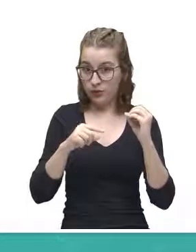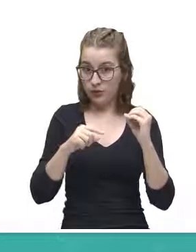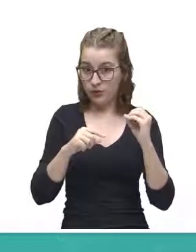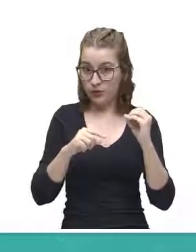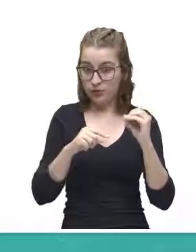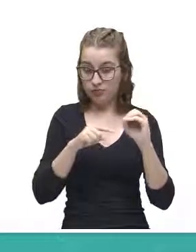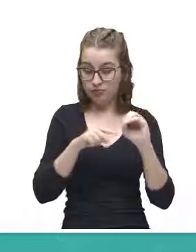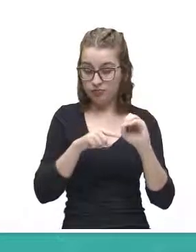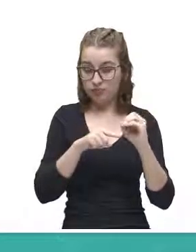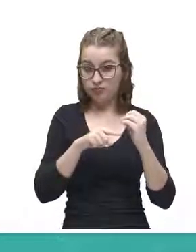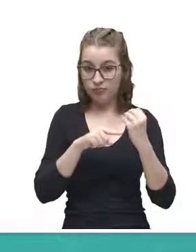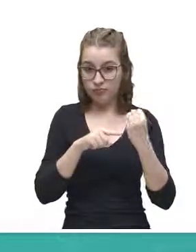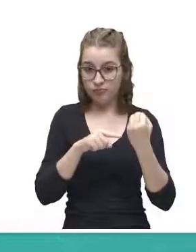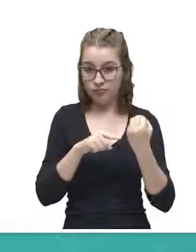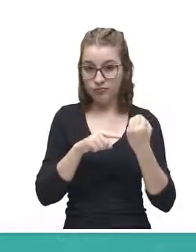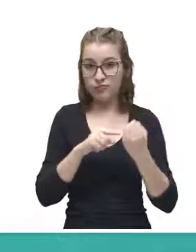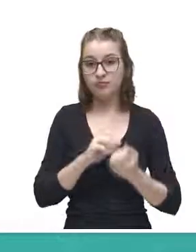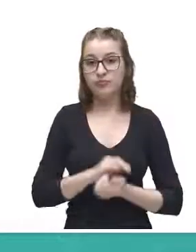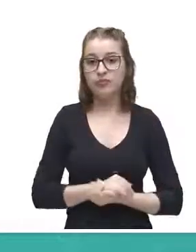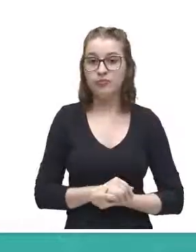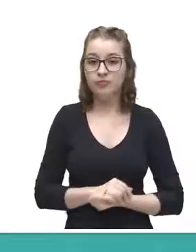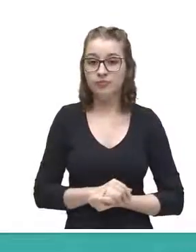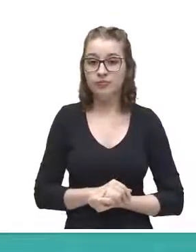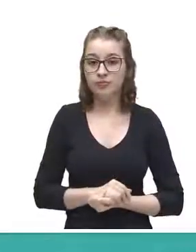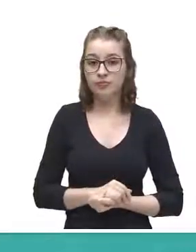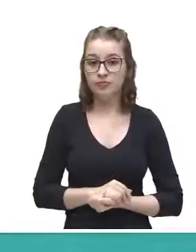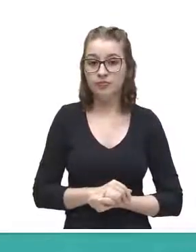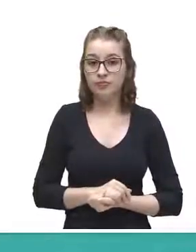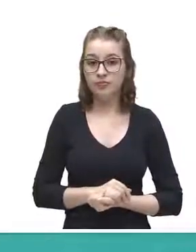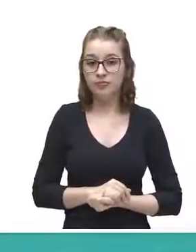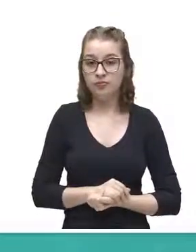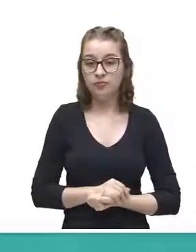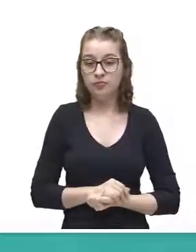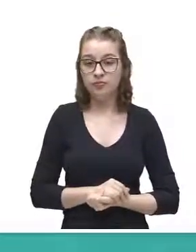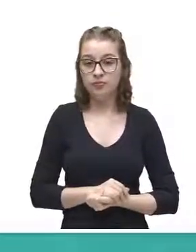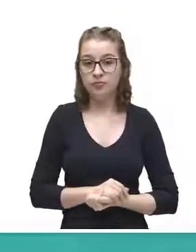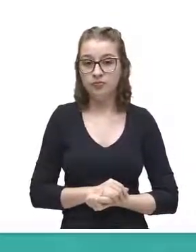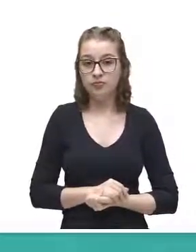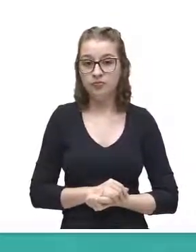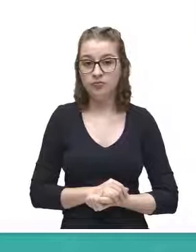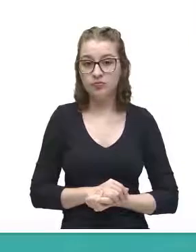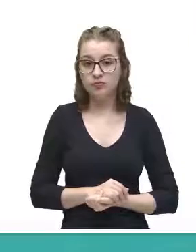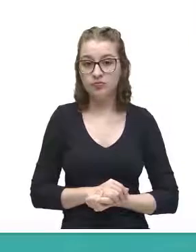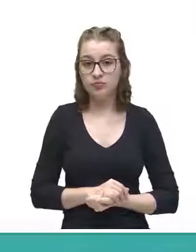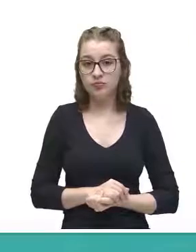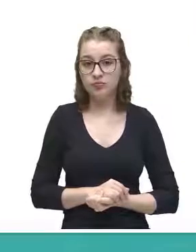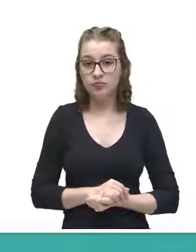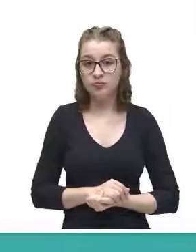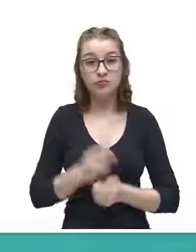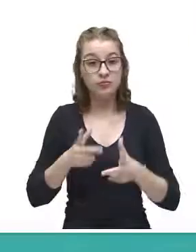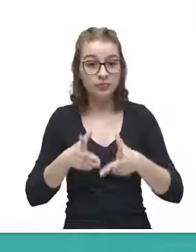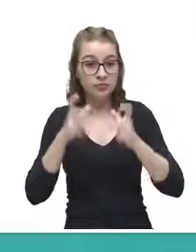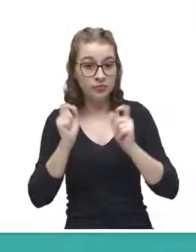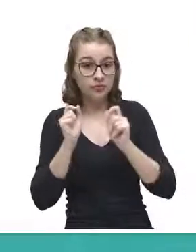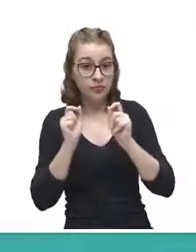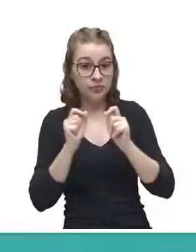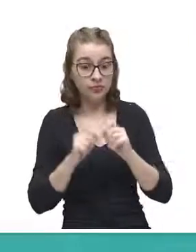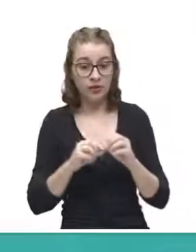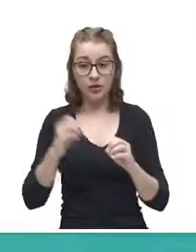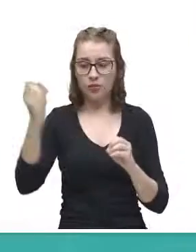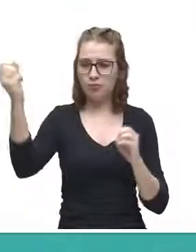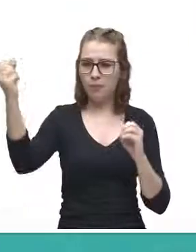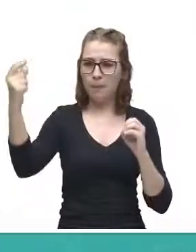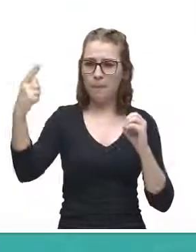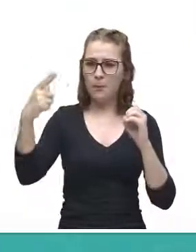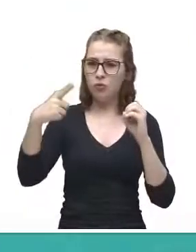de rotação do nosso planeta. Então, por isso que a gente muitas das vezes observa e verifica que é um movimento aparente do Sol, porque a gente